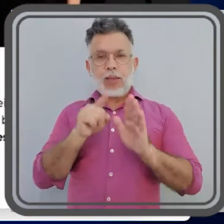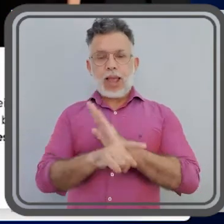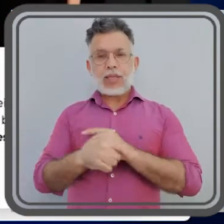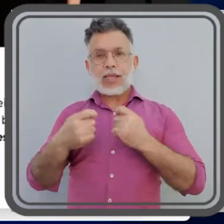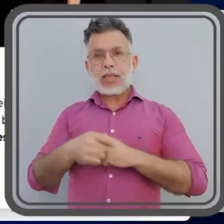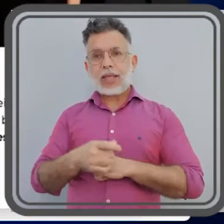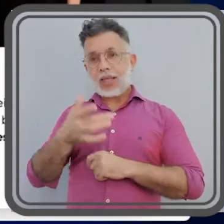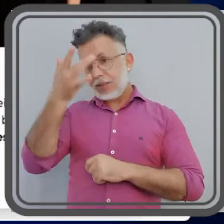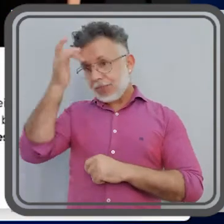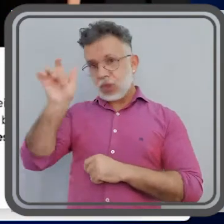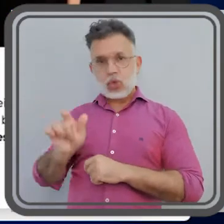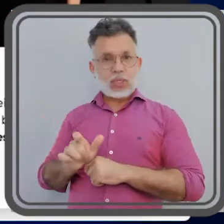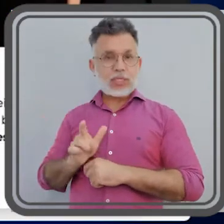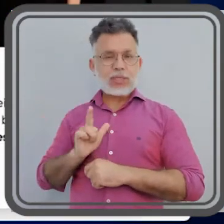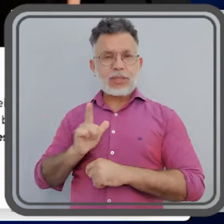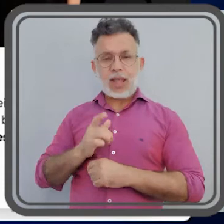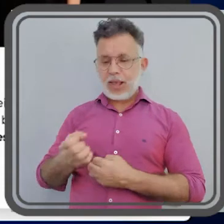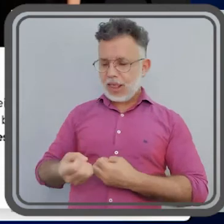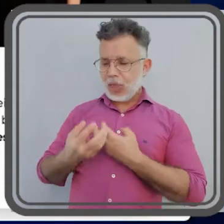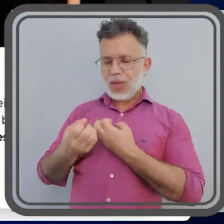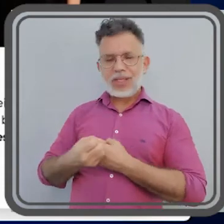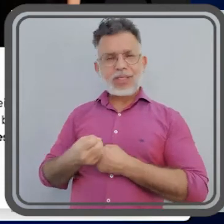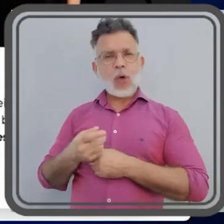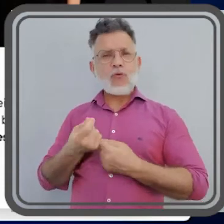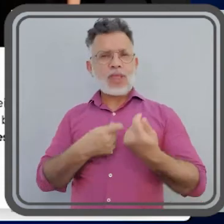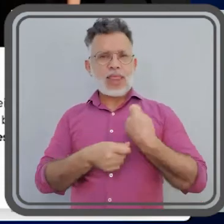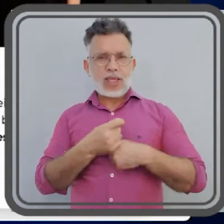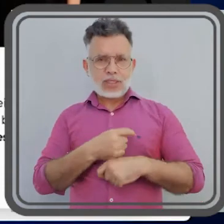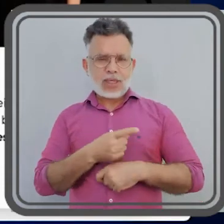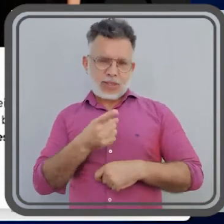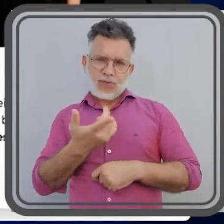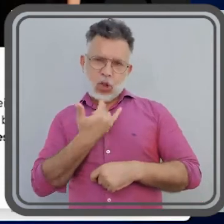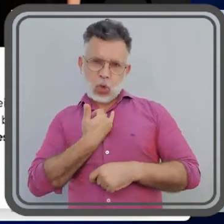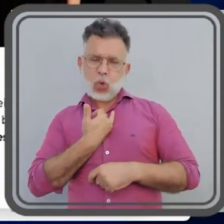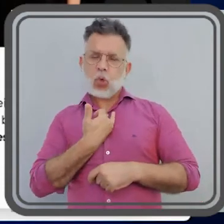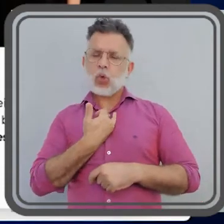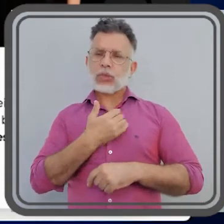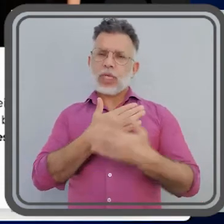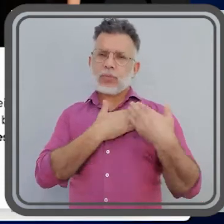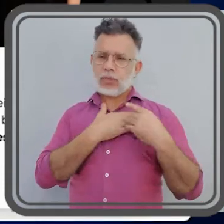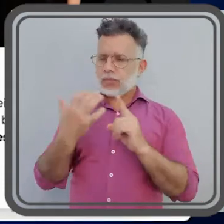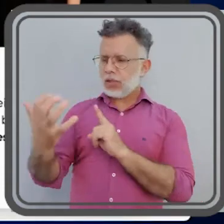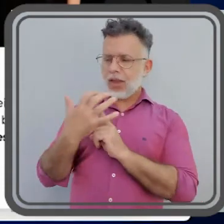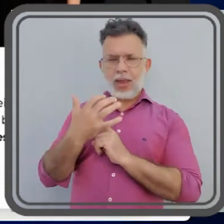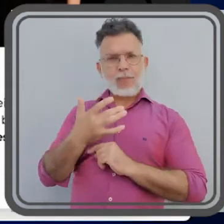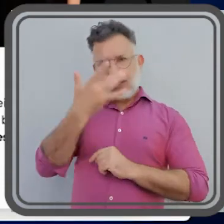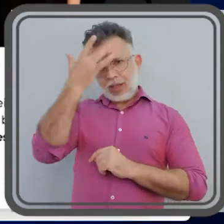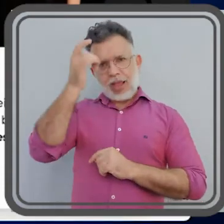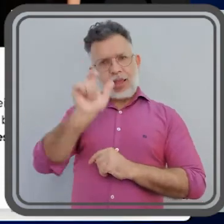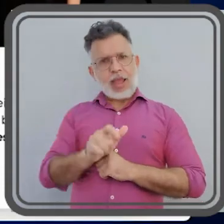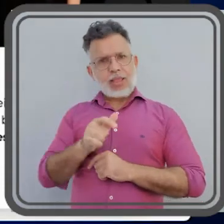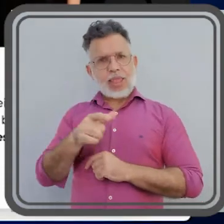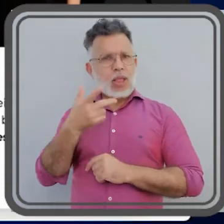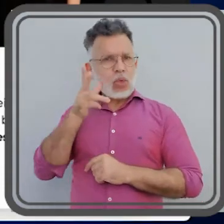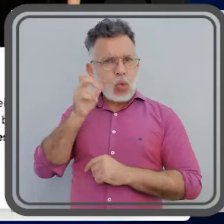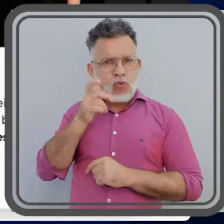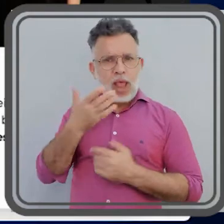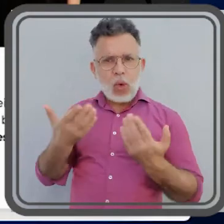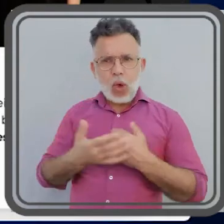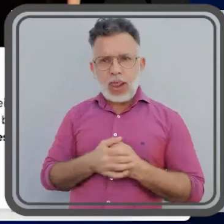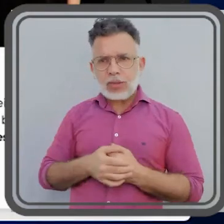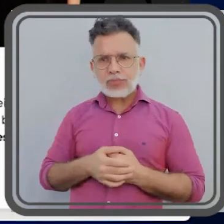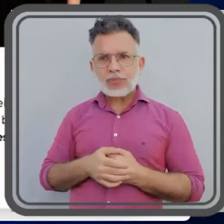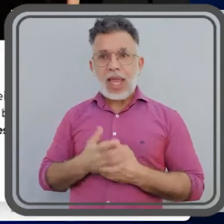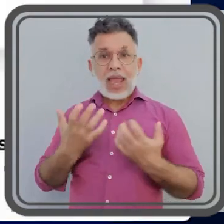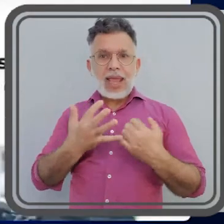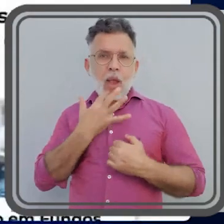se especializarem, terem educação financeira, né? A gente falou do papel do influenciador, mas as pessoas podem fazer a diferença. Quem está nos ouvindo agora, por exemplo,